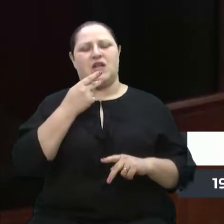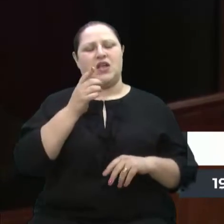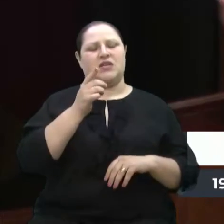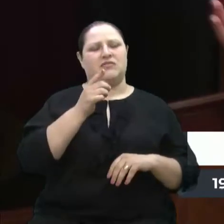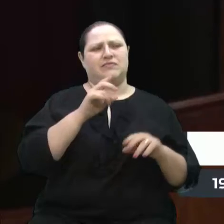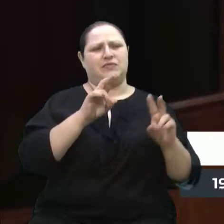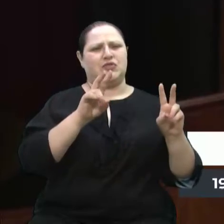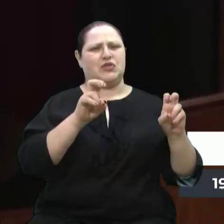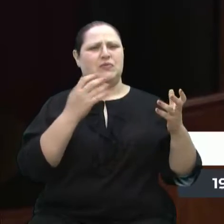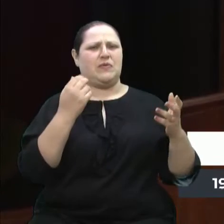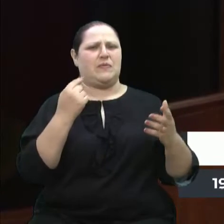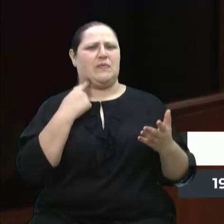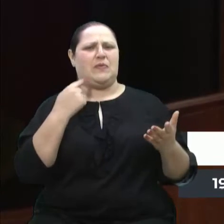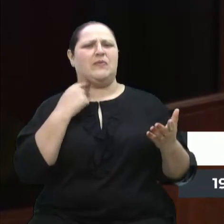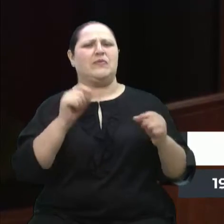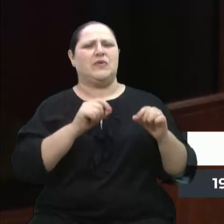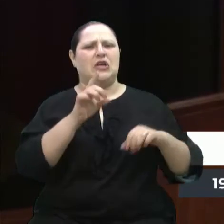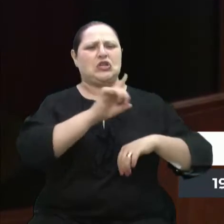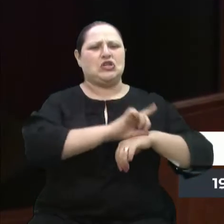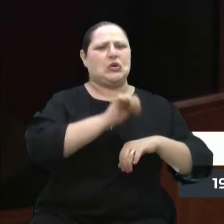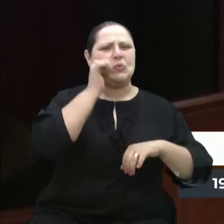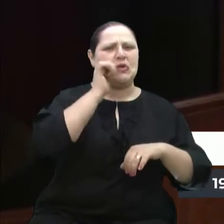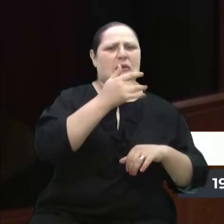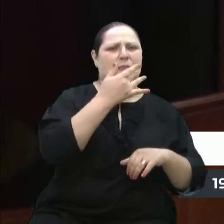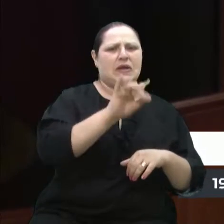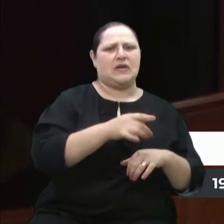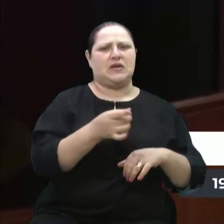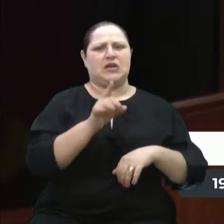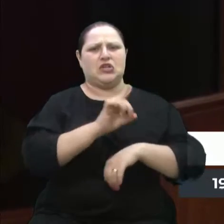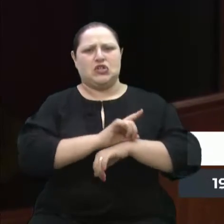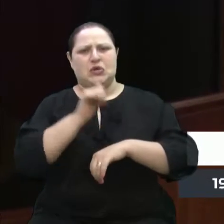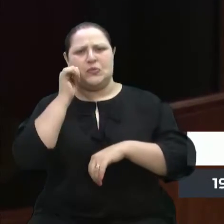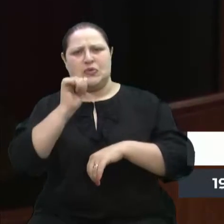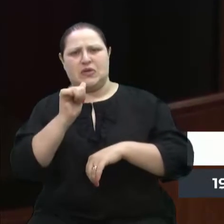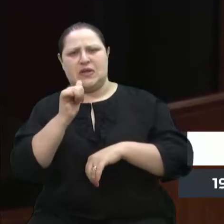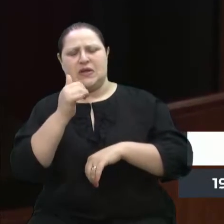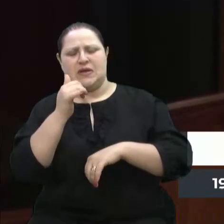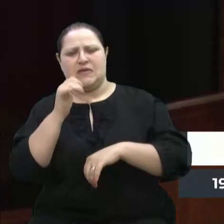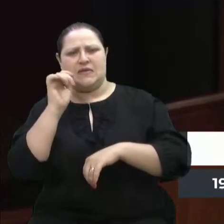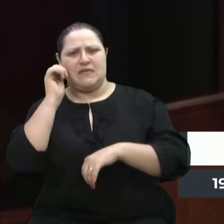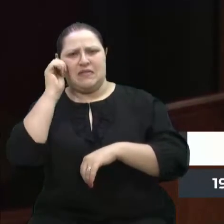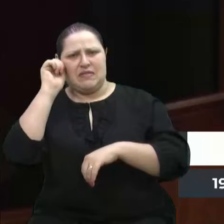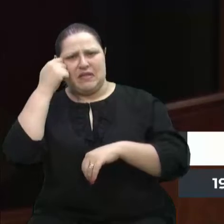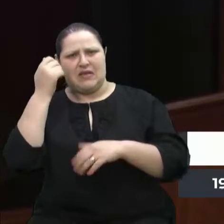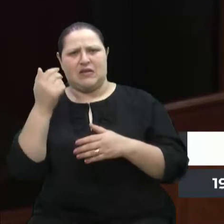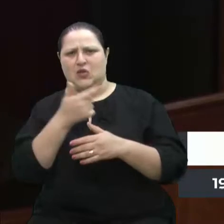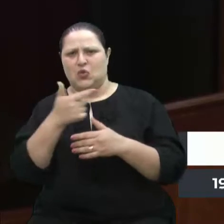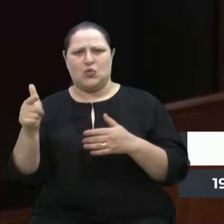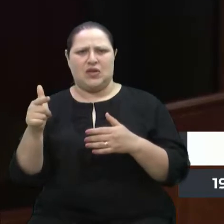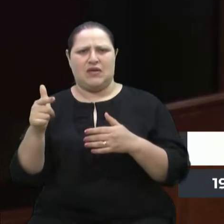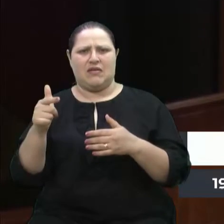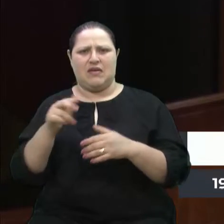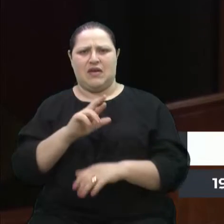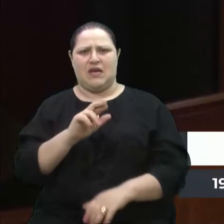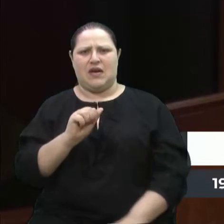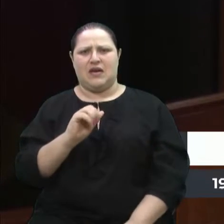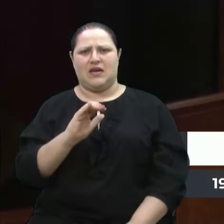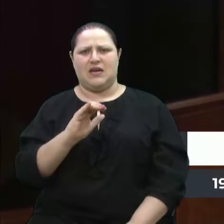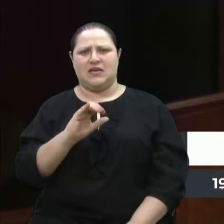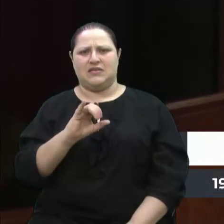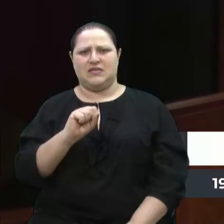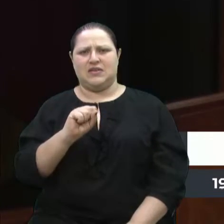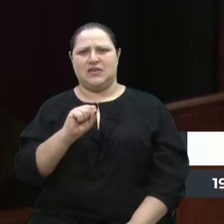negra, gente, não existe racismo inverso, reverso, sei lá, não existe.